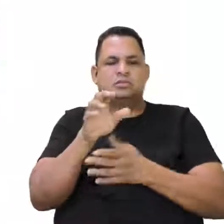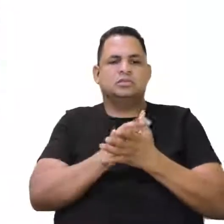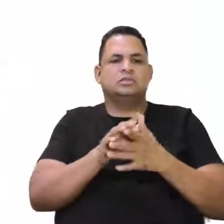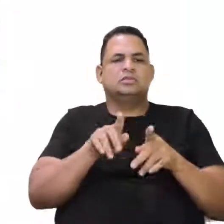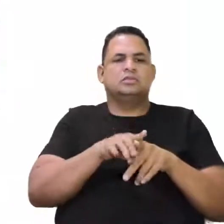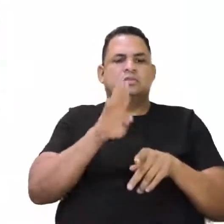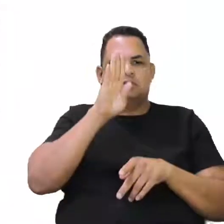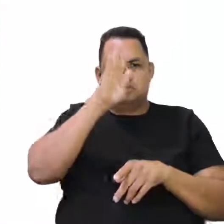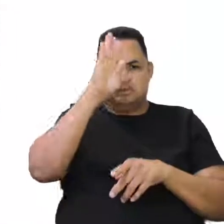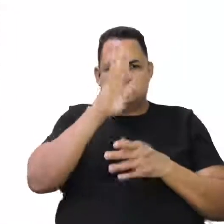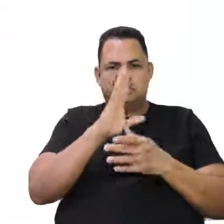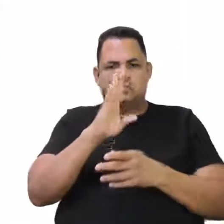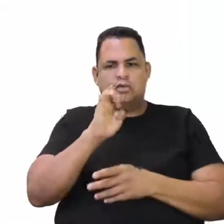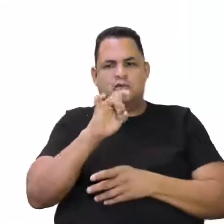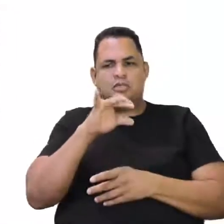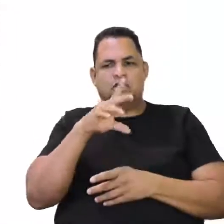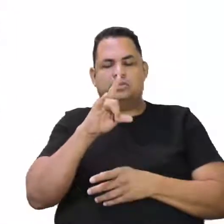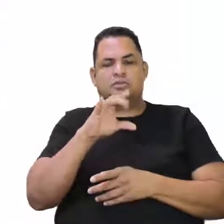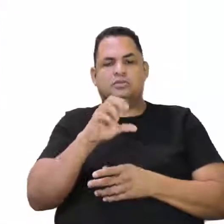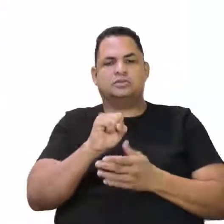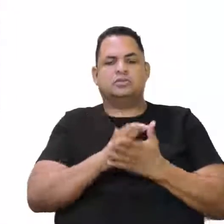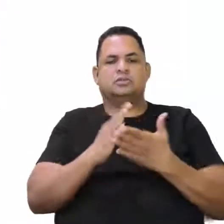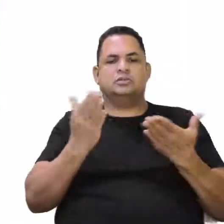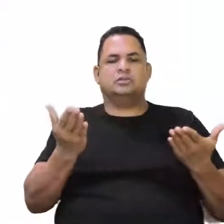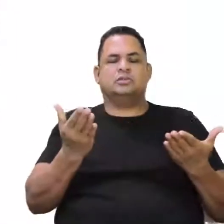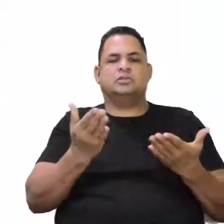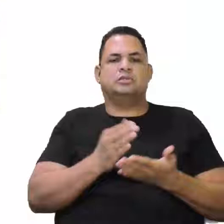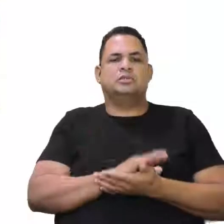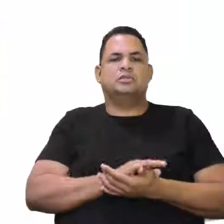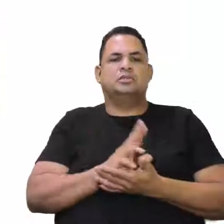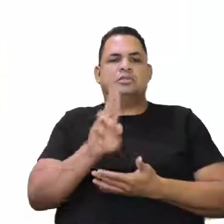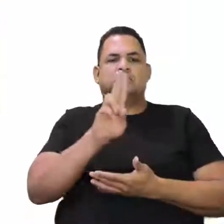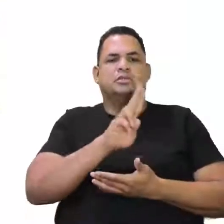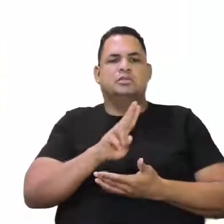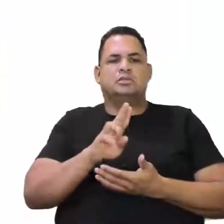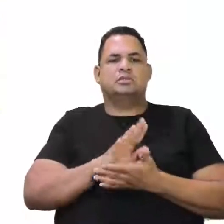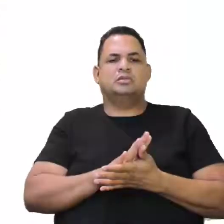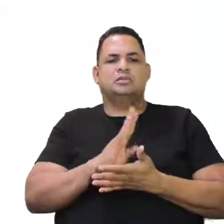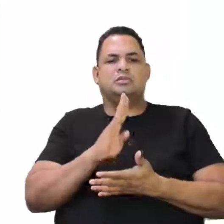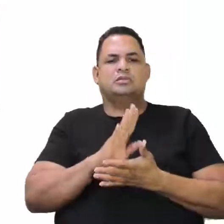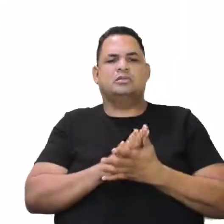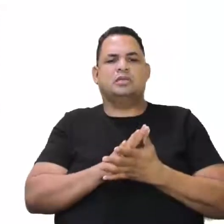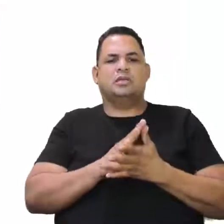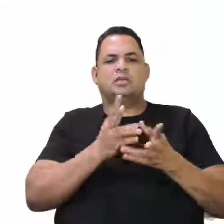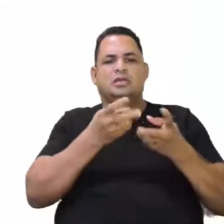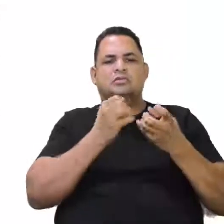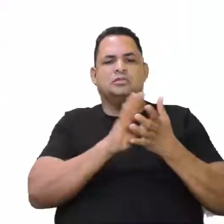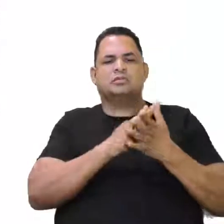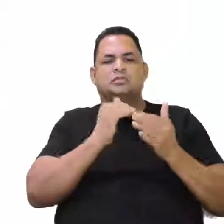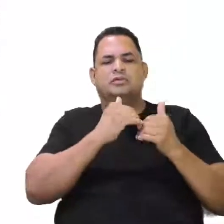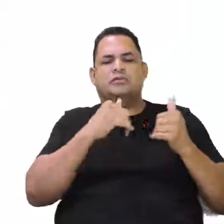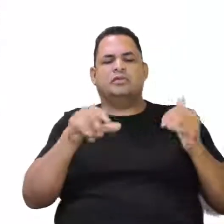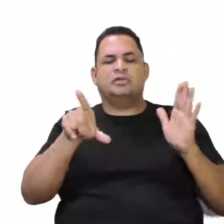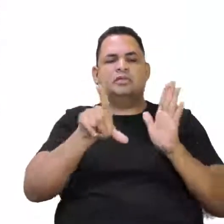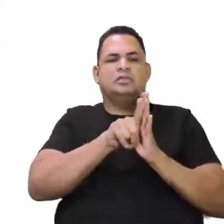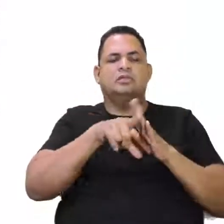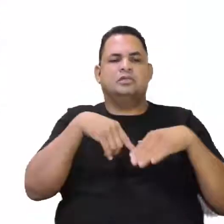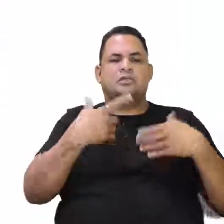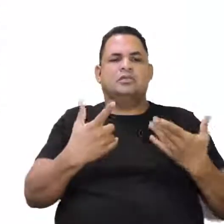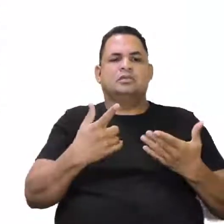serpentes, principalmente os boídeos, eles são muito utilizados na biopirataria, mas para aquelas pessoas que adoram,